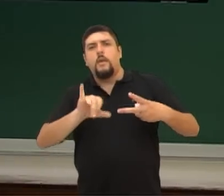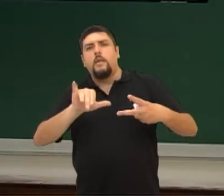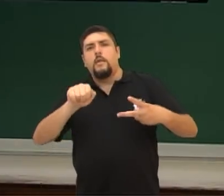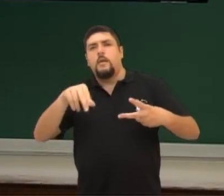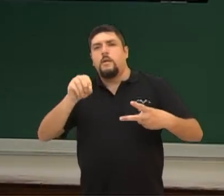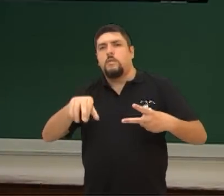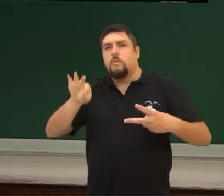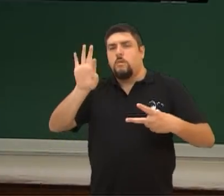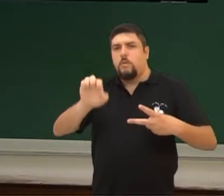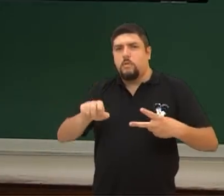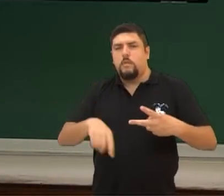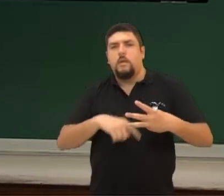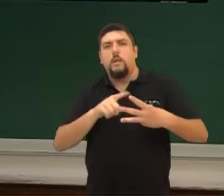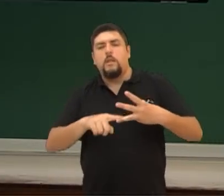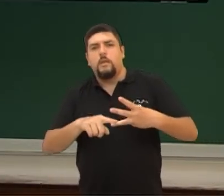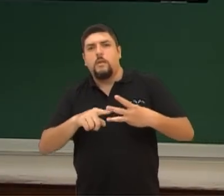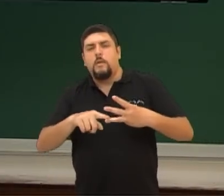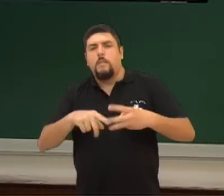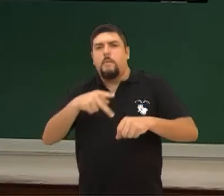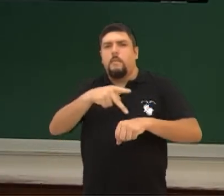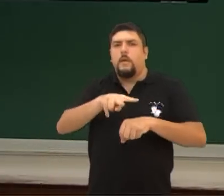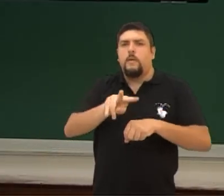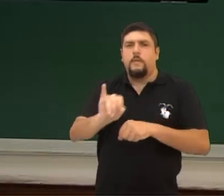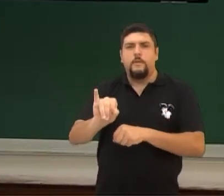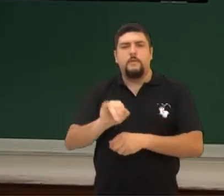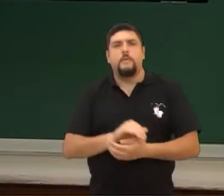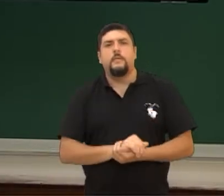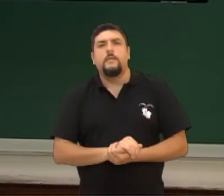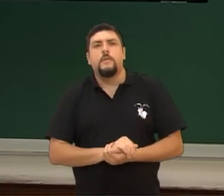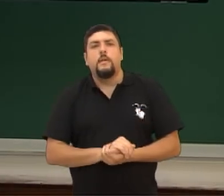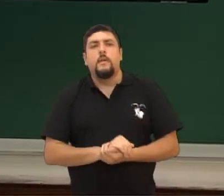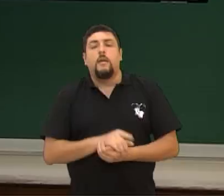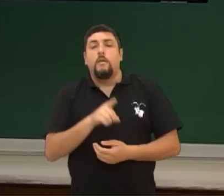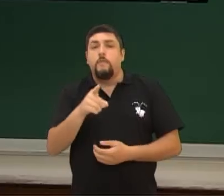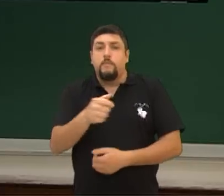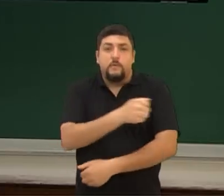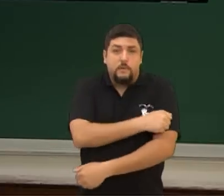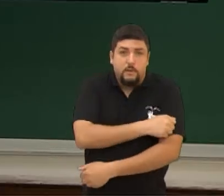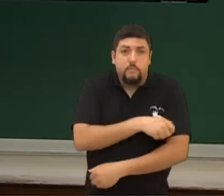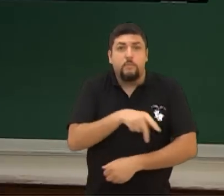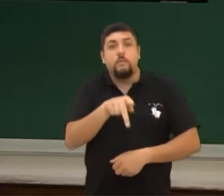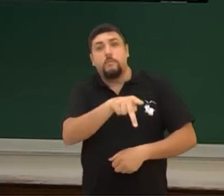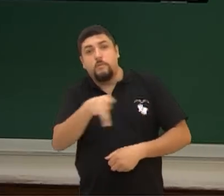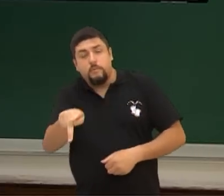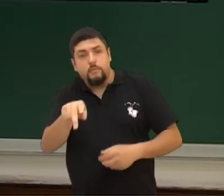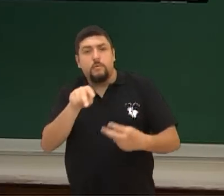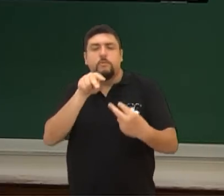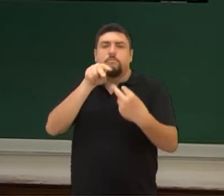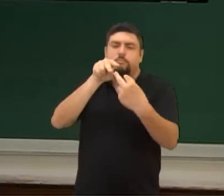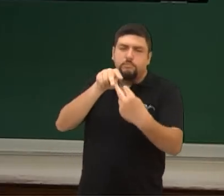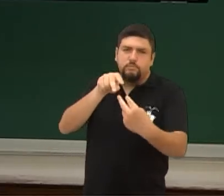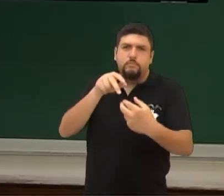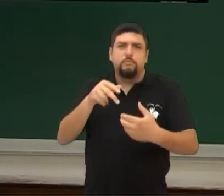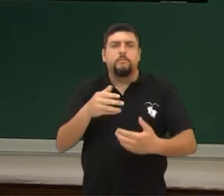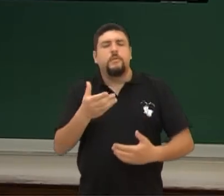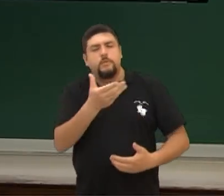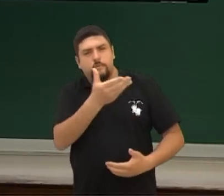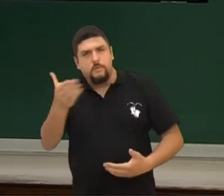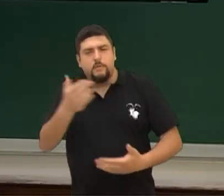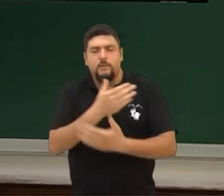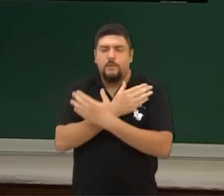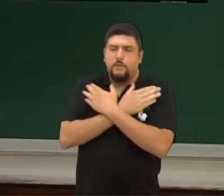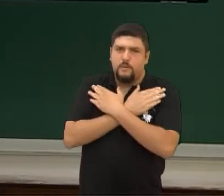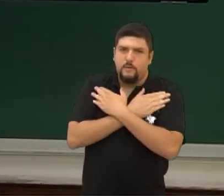também de Paranavaí, então que nos acompanha. Você aluno, você professor e você familiar que está nos acompanhando aqui no Aula